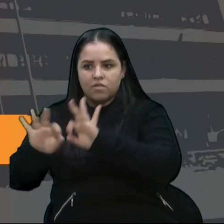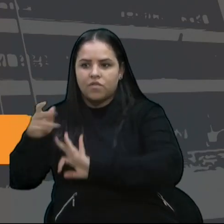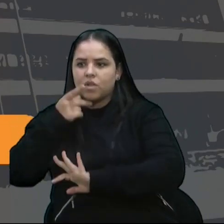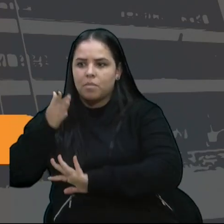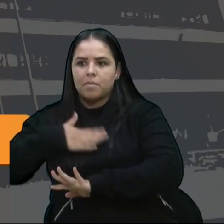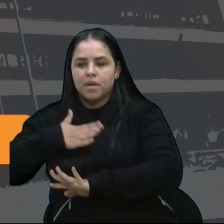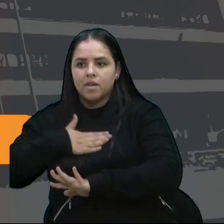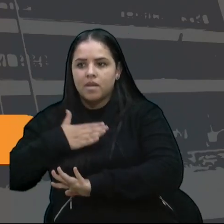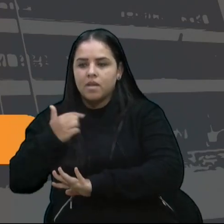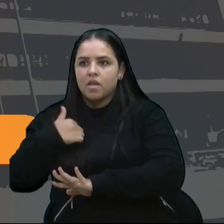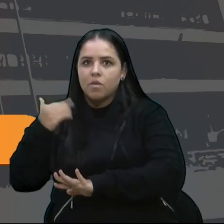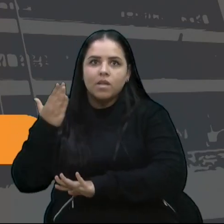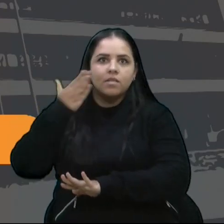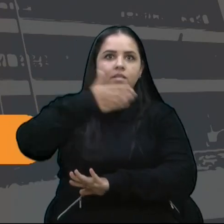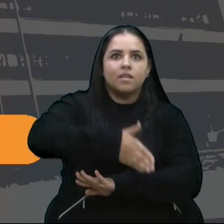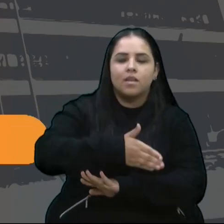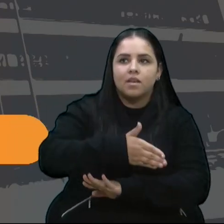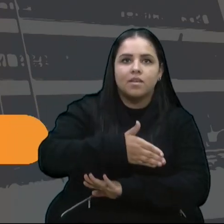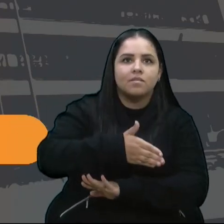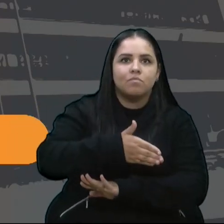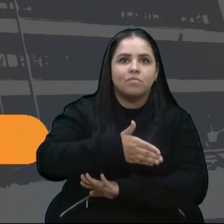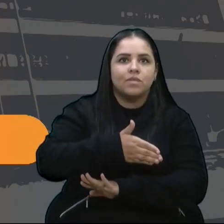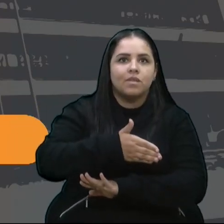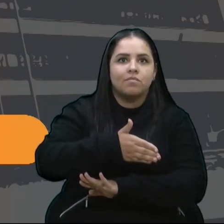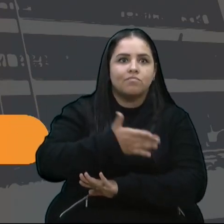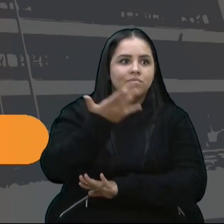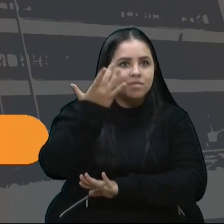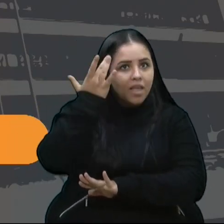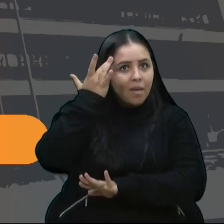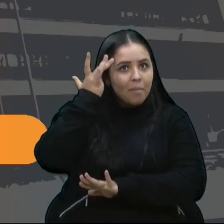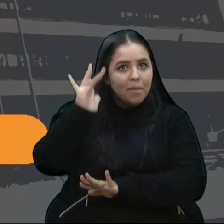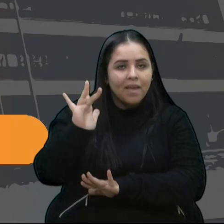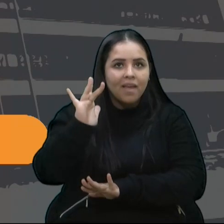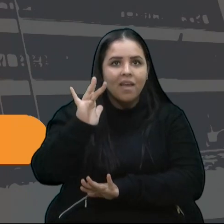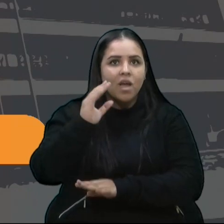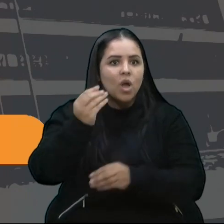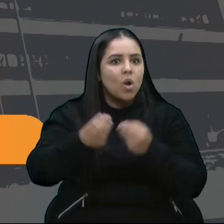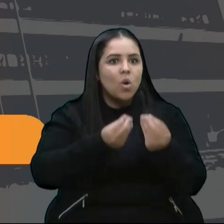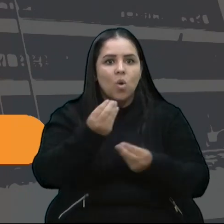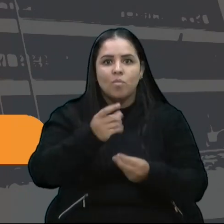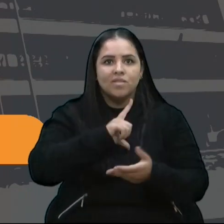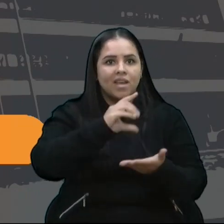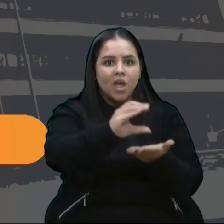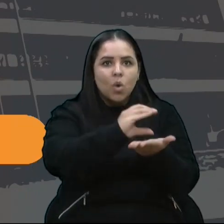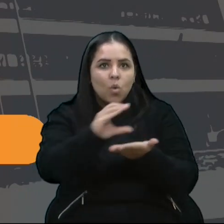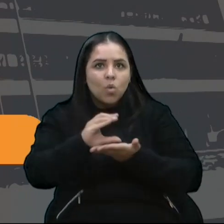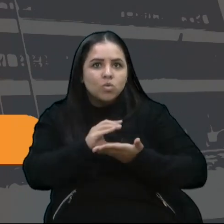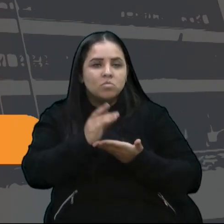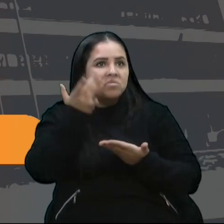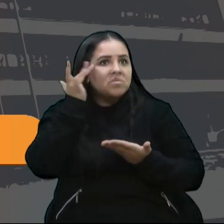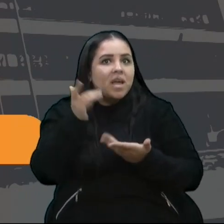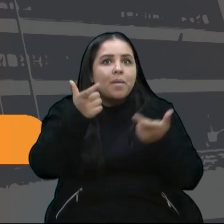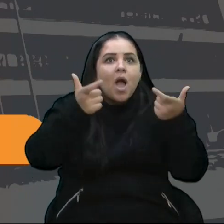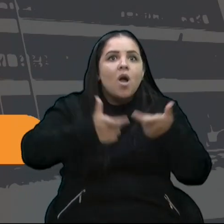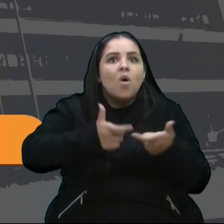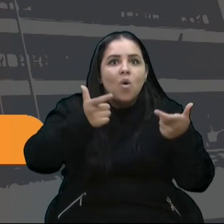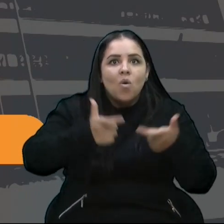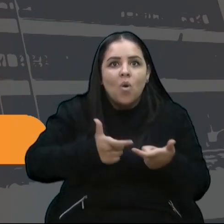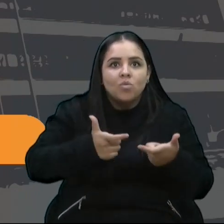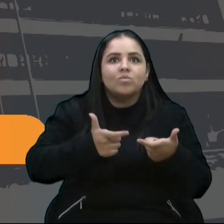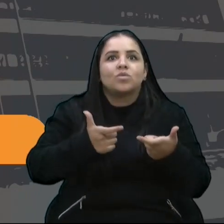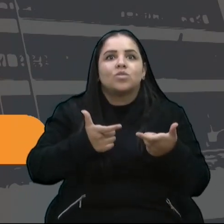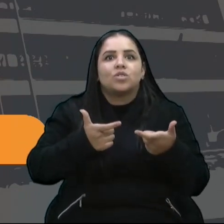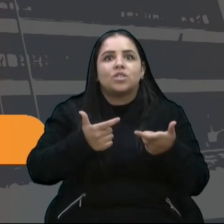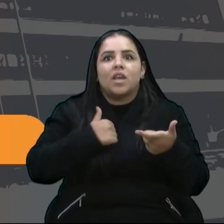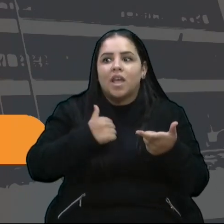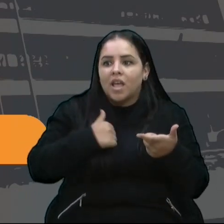nessa sem ter nenhuma possibilidade, previsão de ter recursos, sem saber da onde que